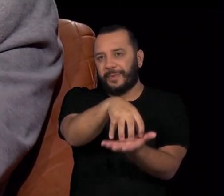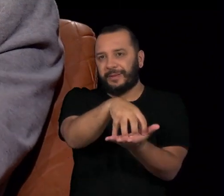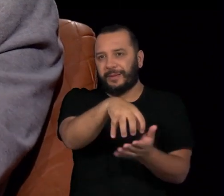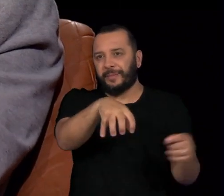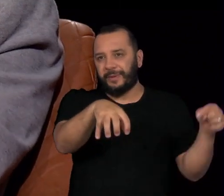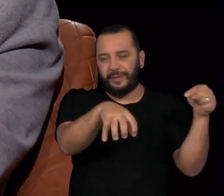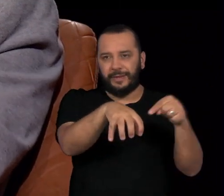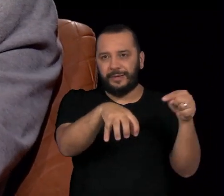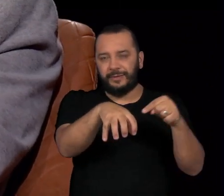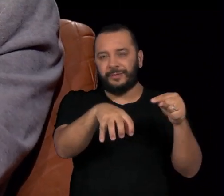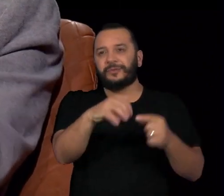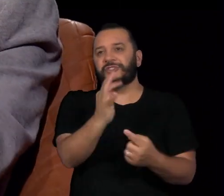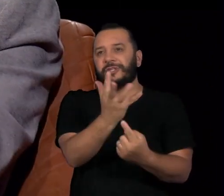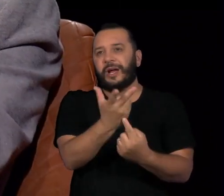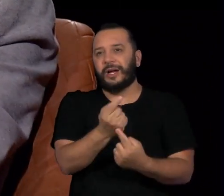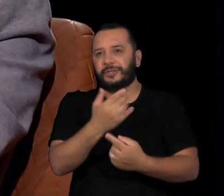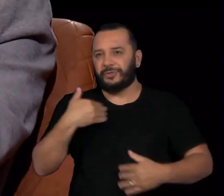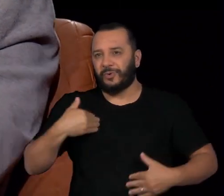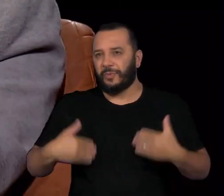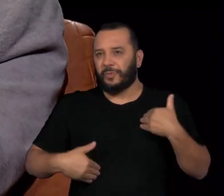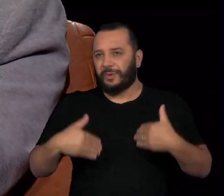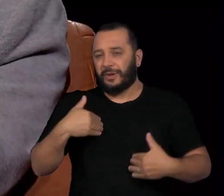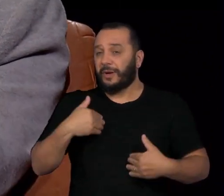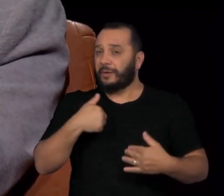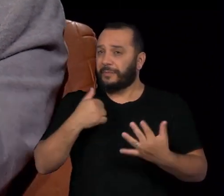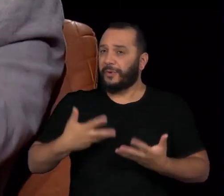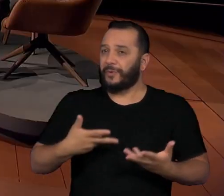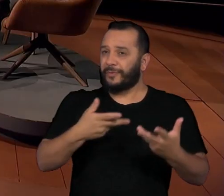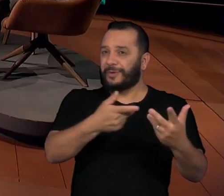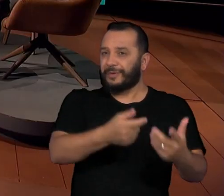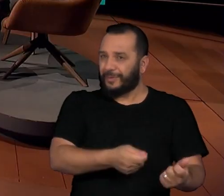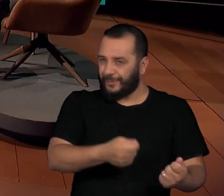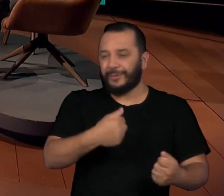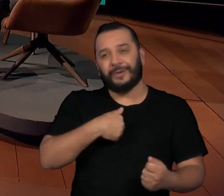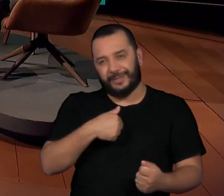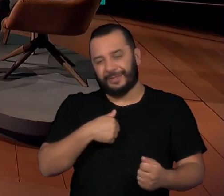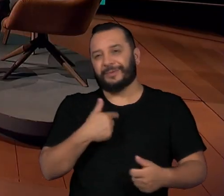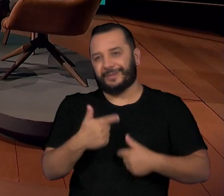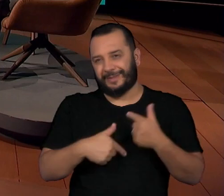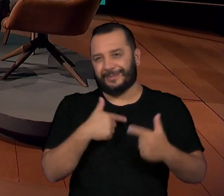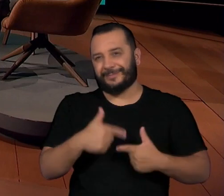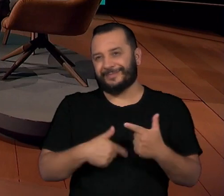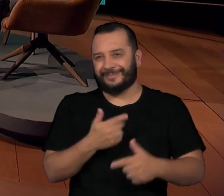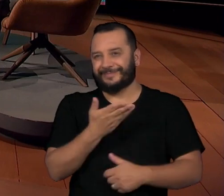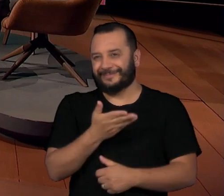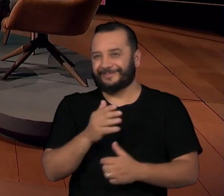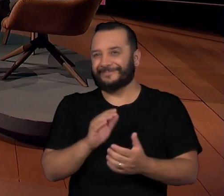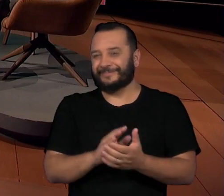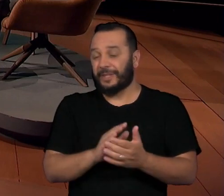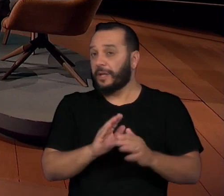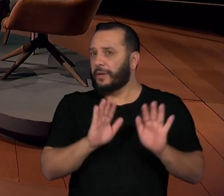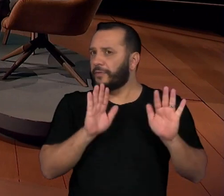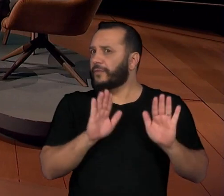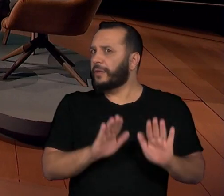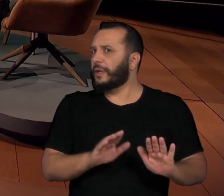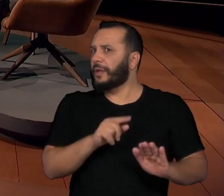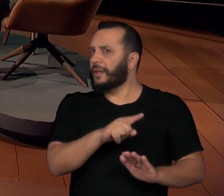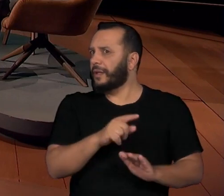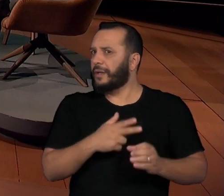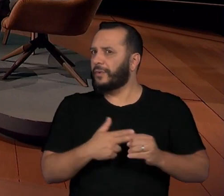departamento de artes corporais aí me convidou então para ocupar essa cadeira e que fiquei lá até